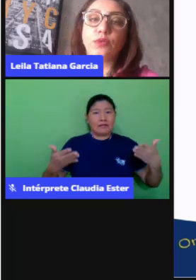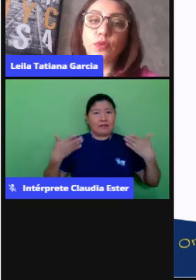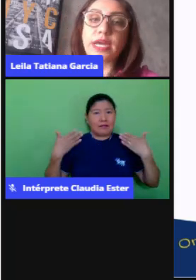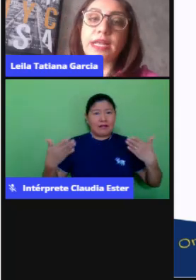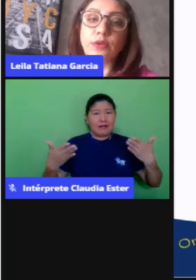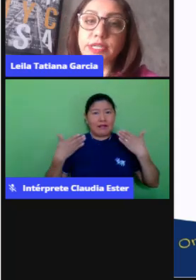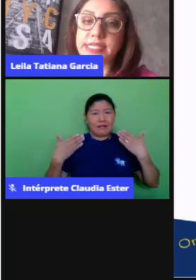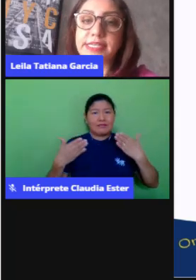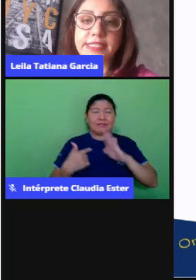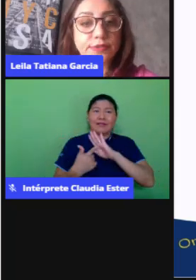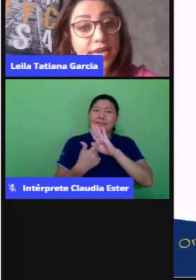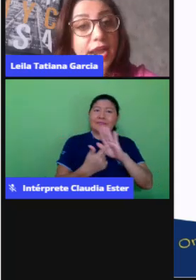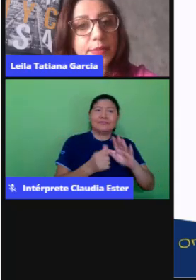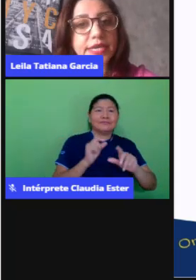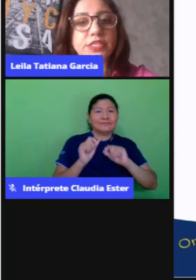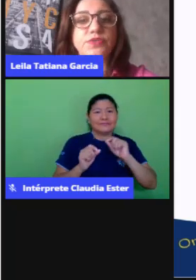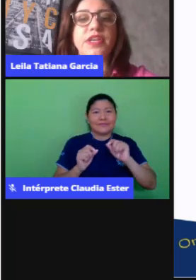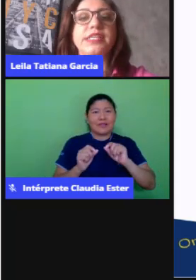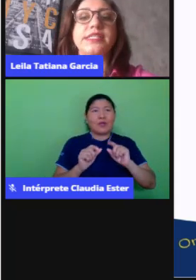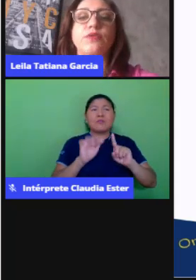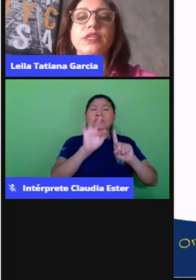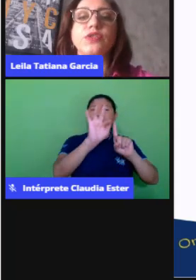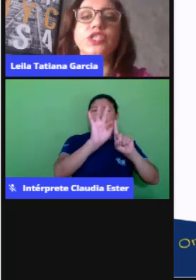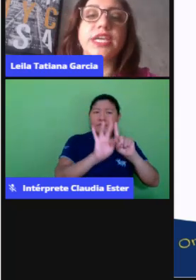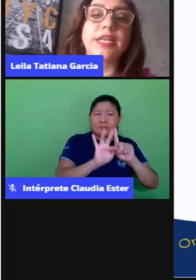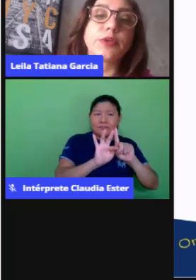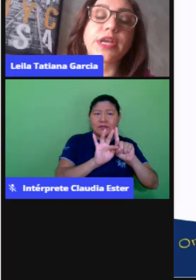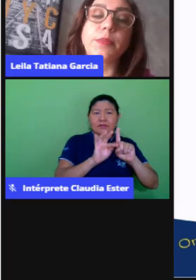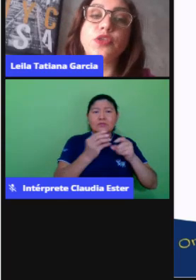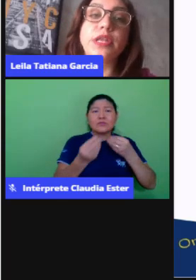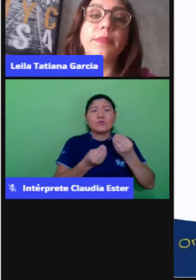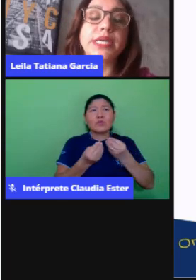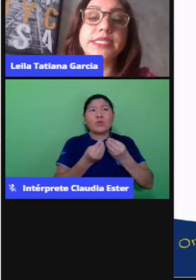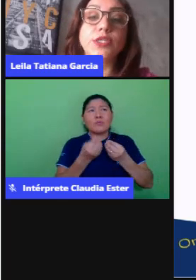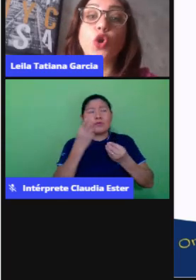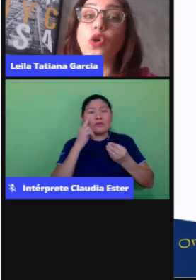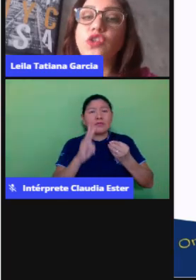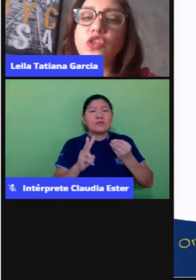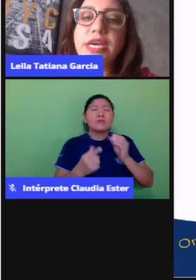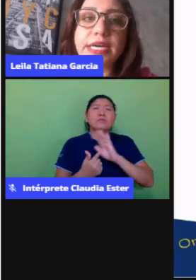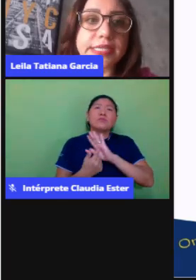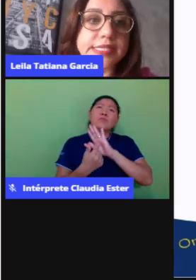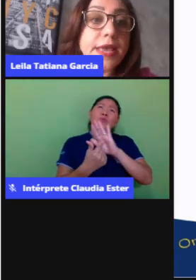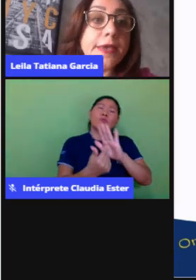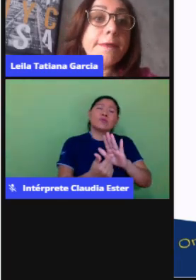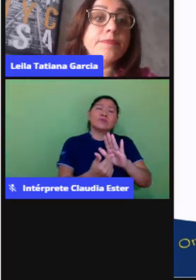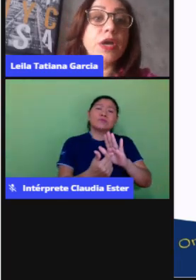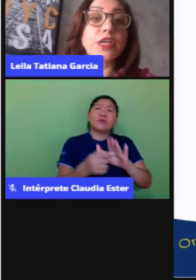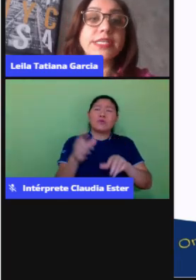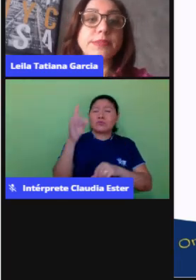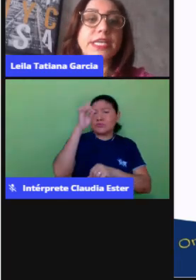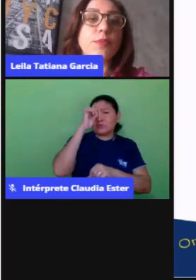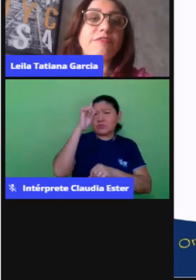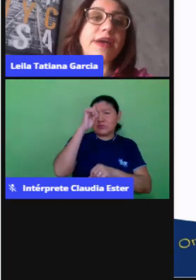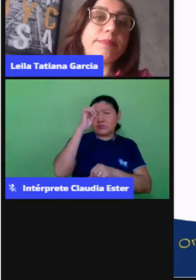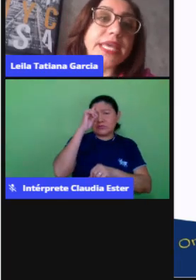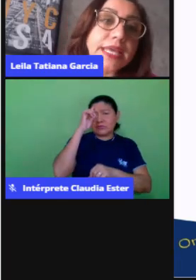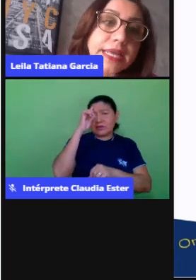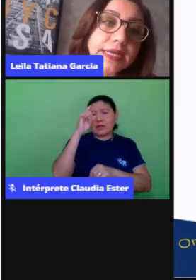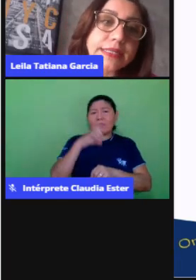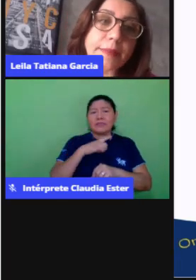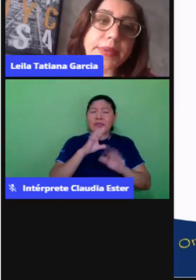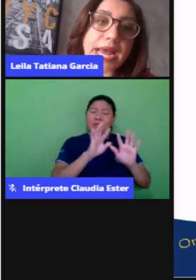diferenciar temperatura, calor, sensação térmica nas diferentes situações de equilíbrio termodinâmicas cotidianas. Então, nós temos aqui